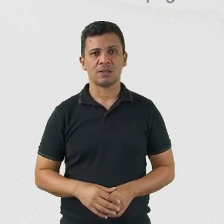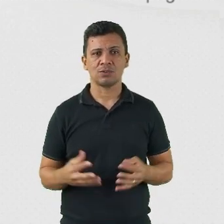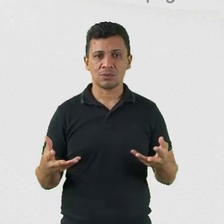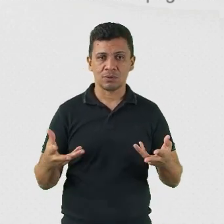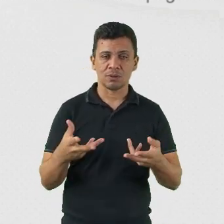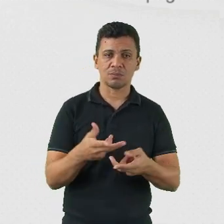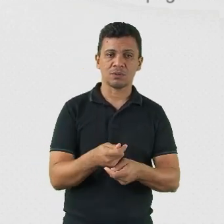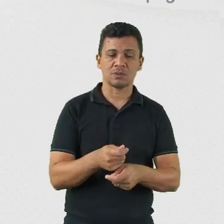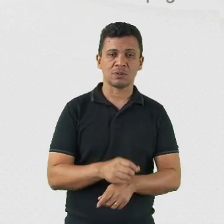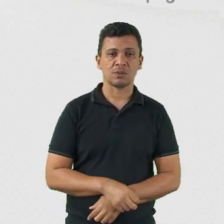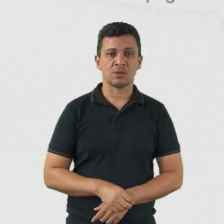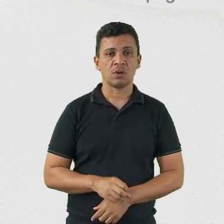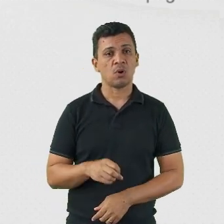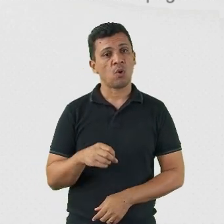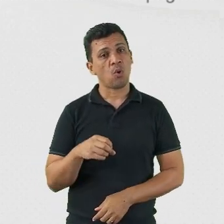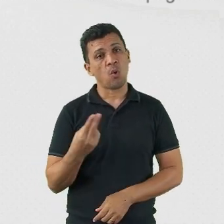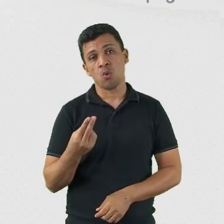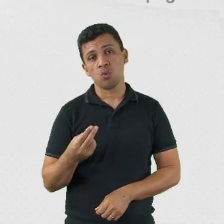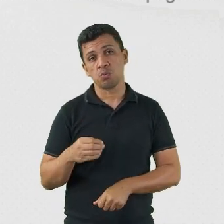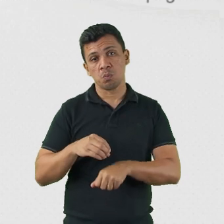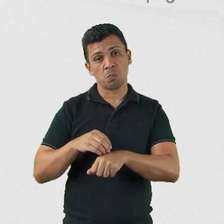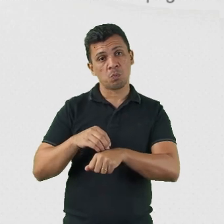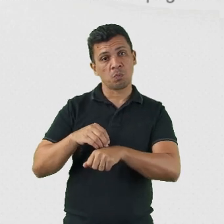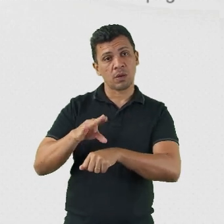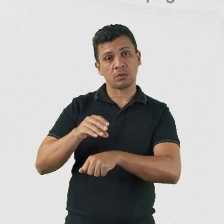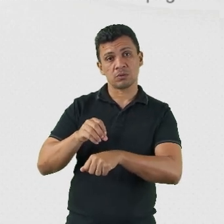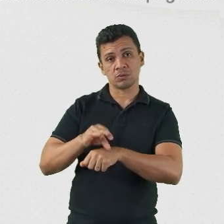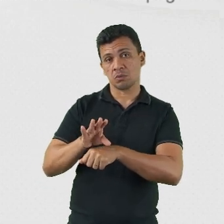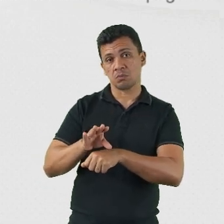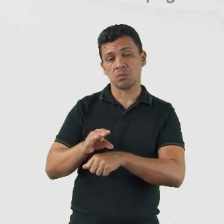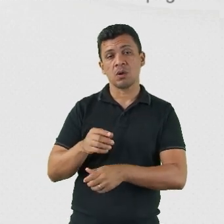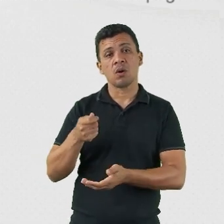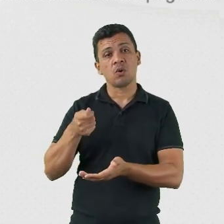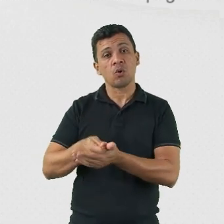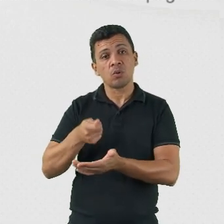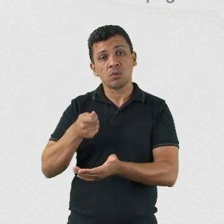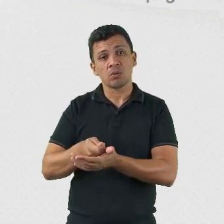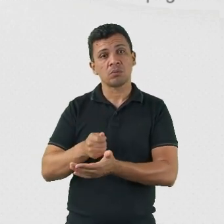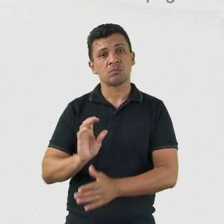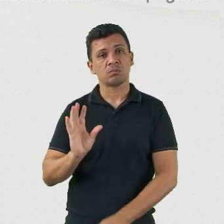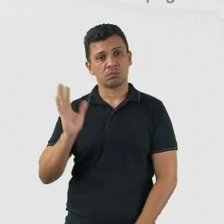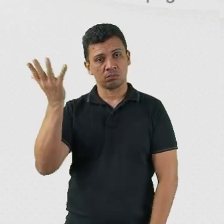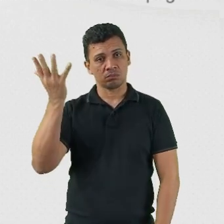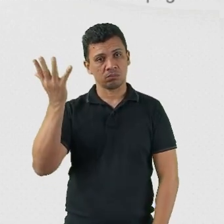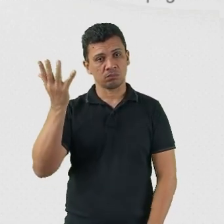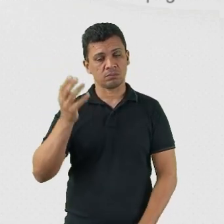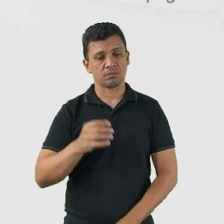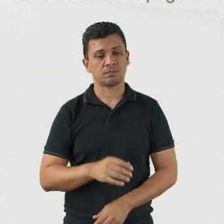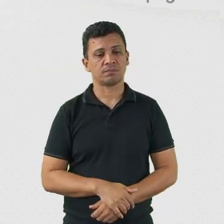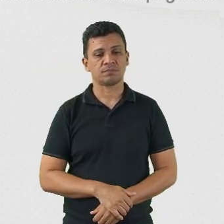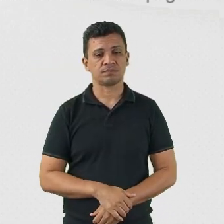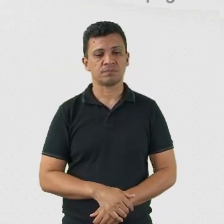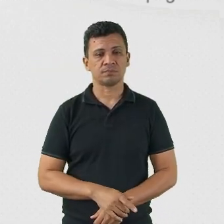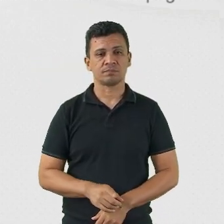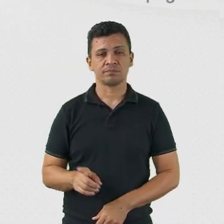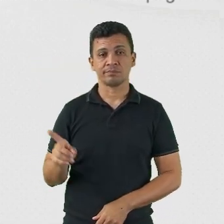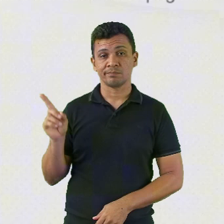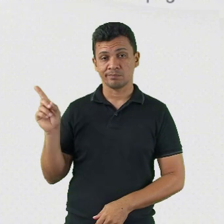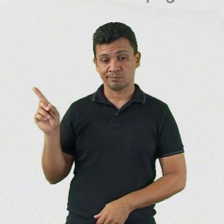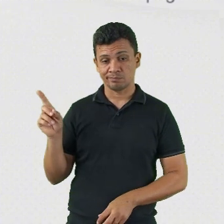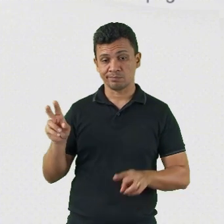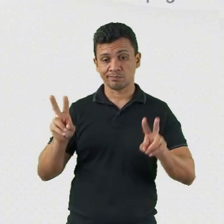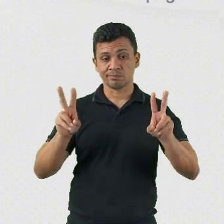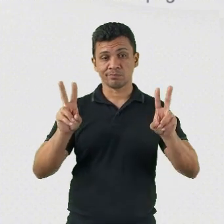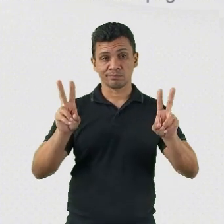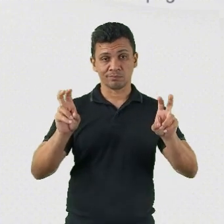habilidade ou a recomendação, sugestão, obrigação de realizar. Bom? Outro tópico